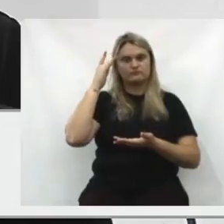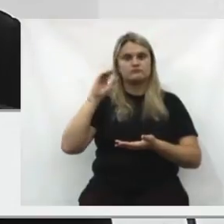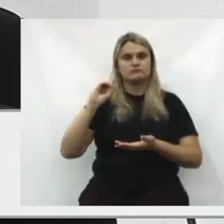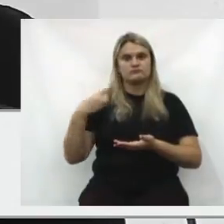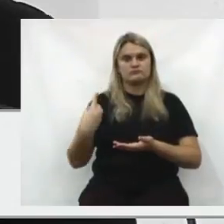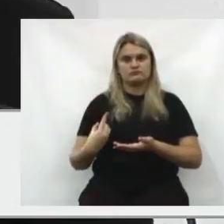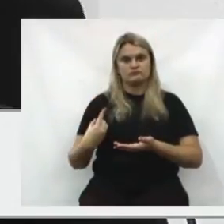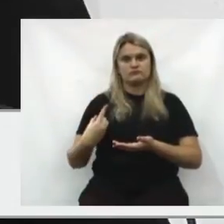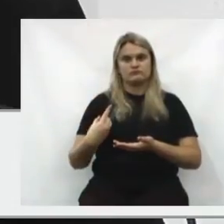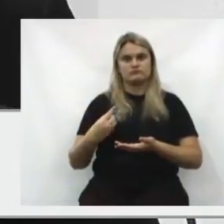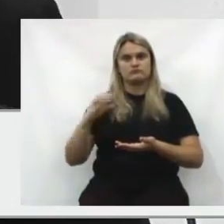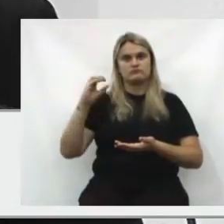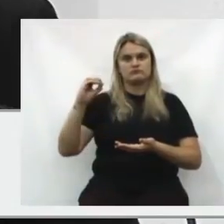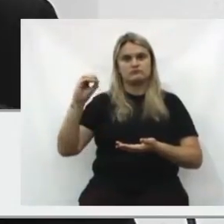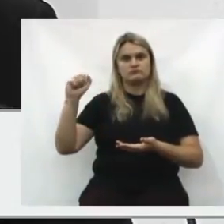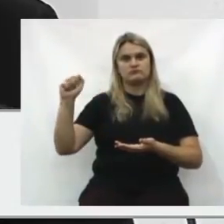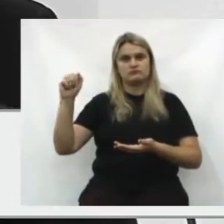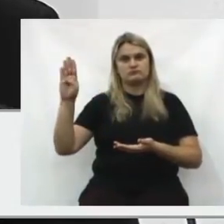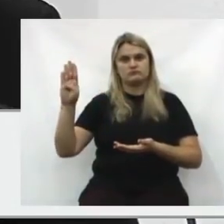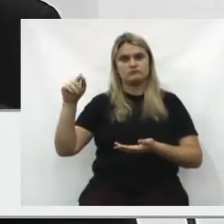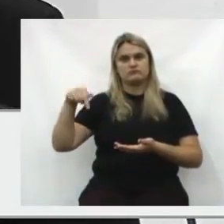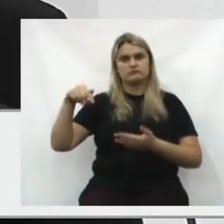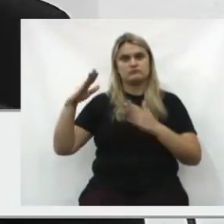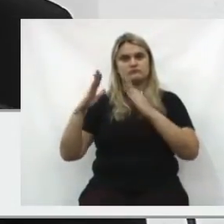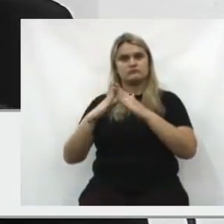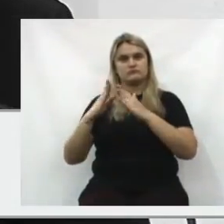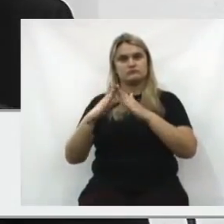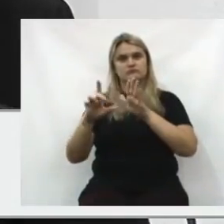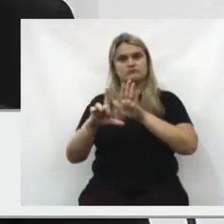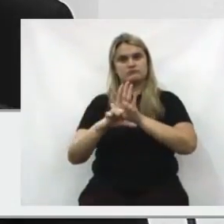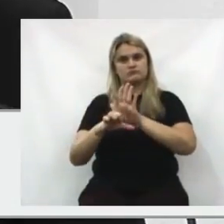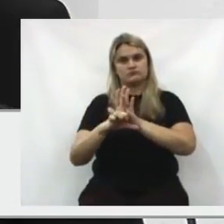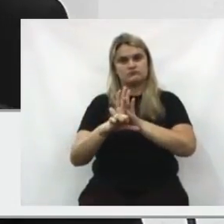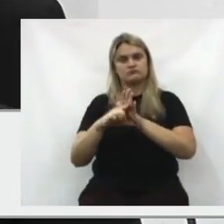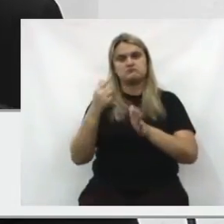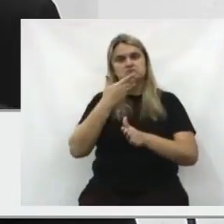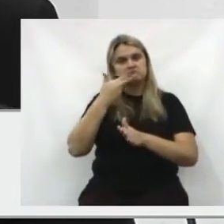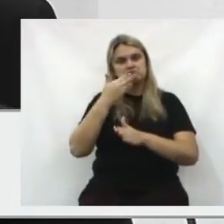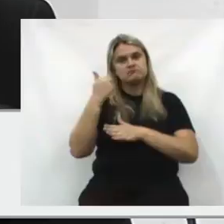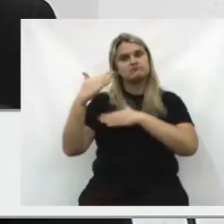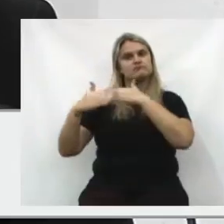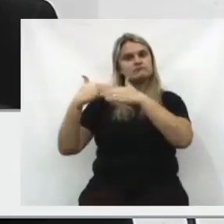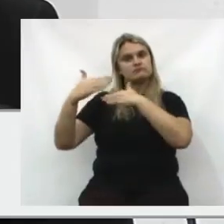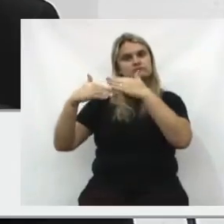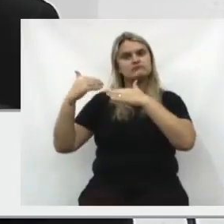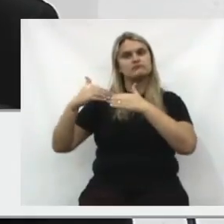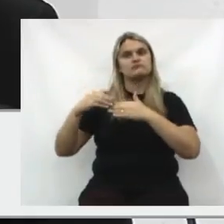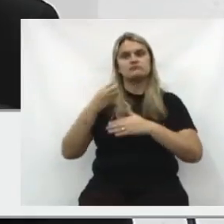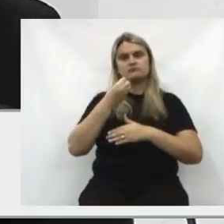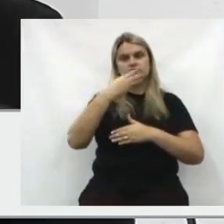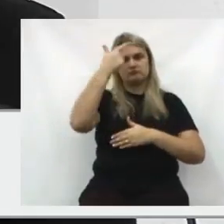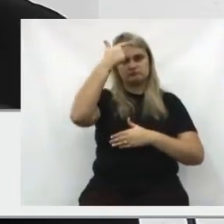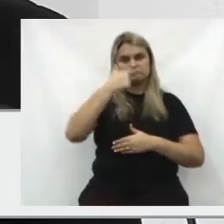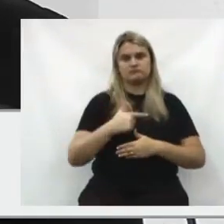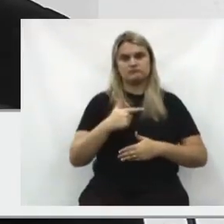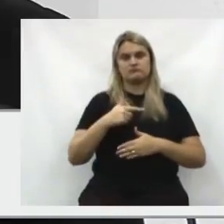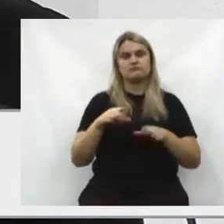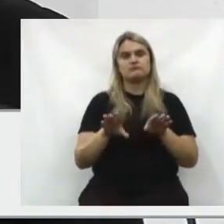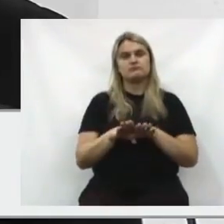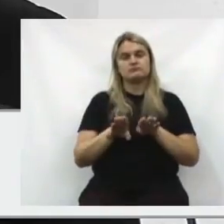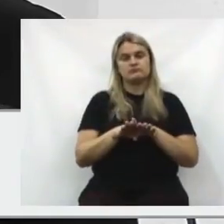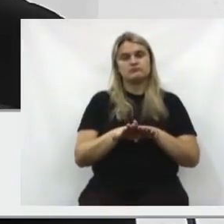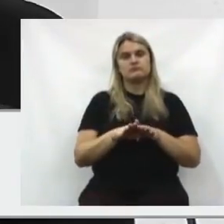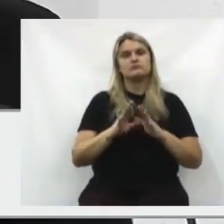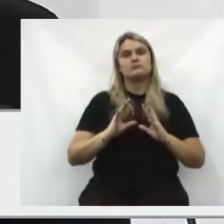um membro da OAB, um advogado com OAB, esta Casa de Leis vai estar muito